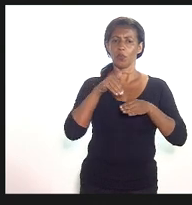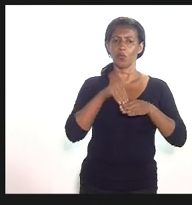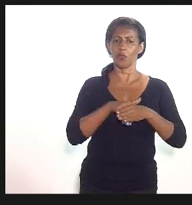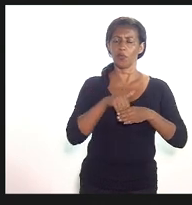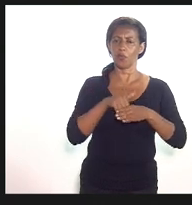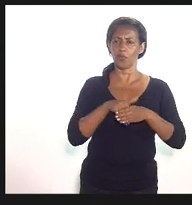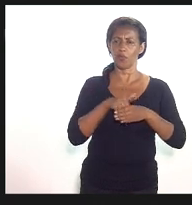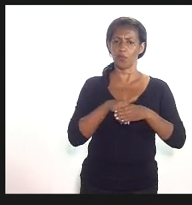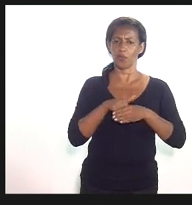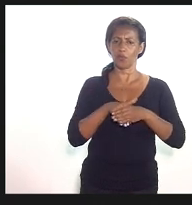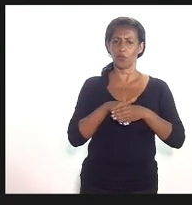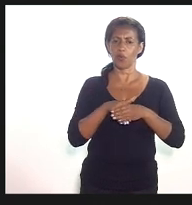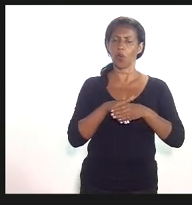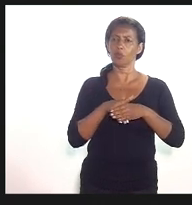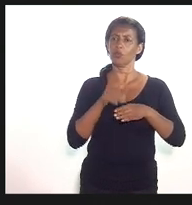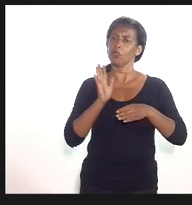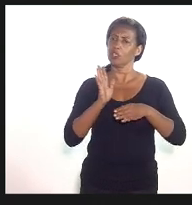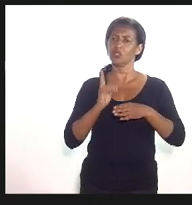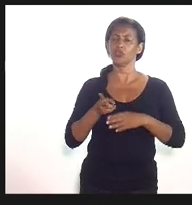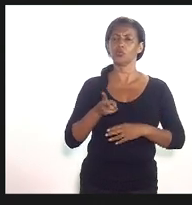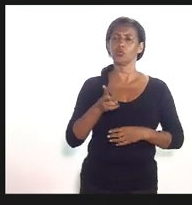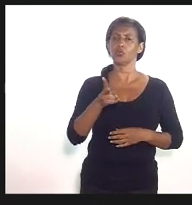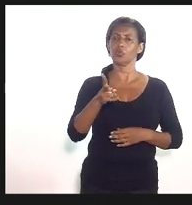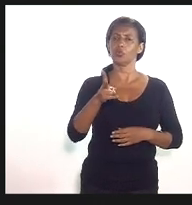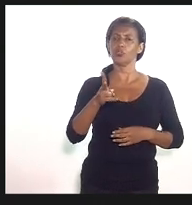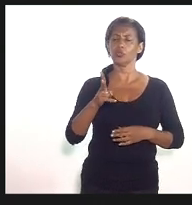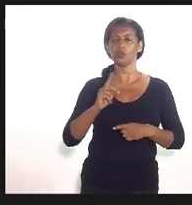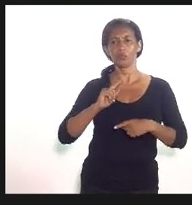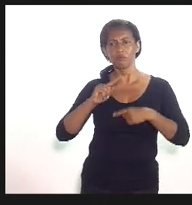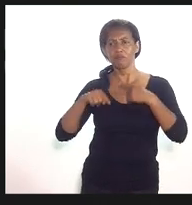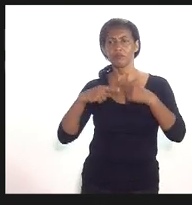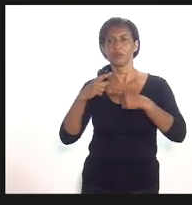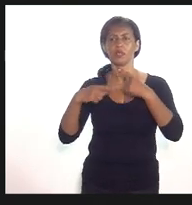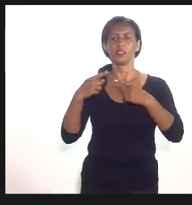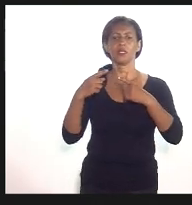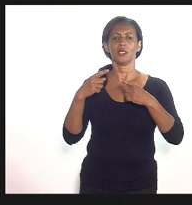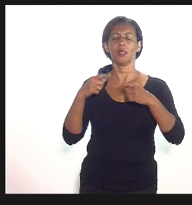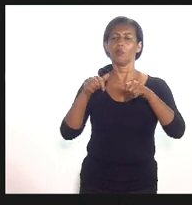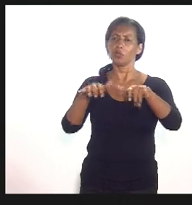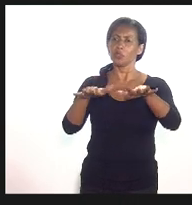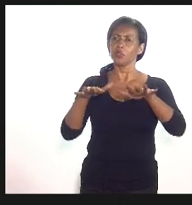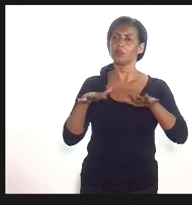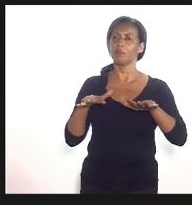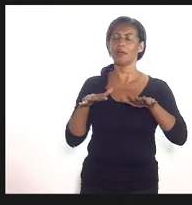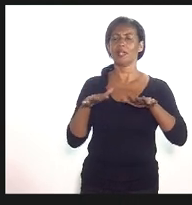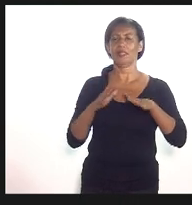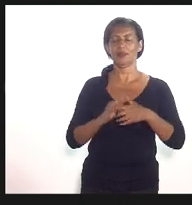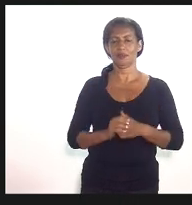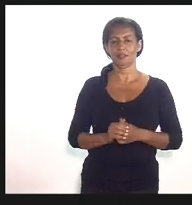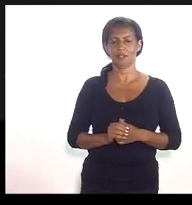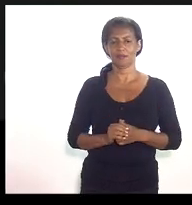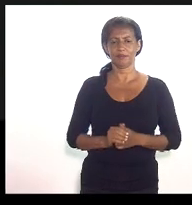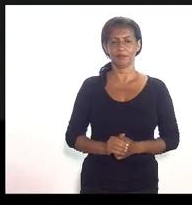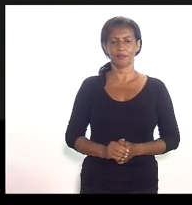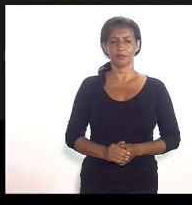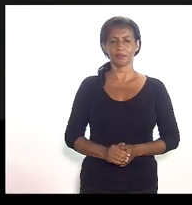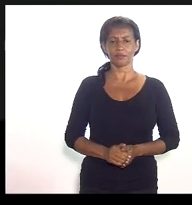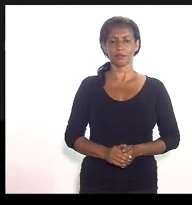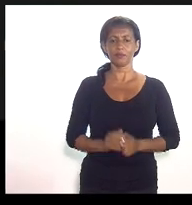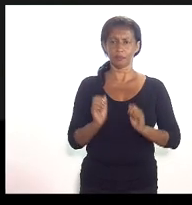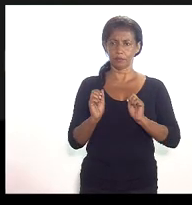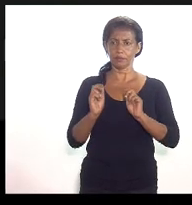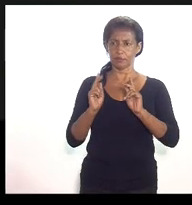o meu voto divergente, e a gente enfrente a questão de modo a poder levá-lo a plenário, presidente, sem fazer uma alteração drástica no texto.